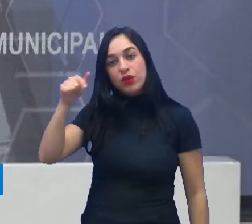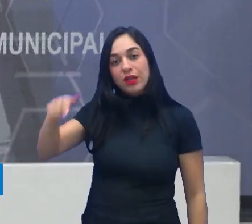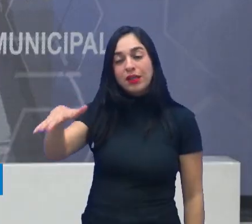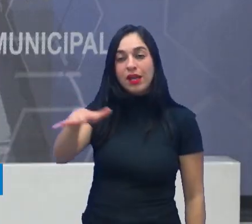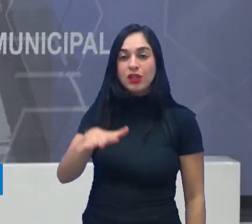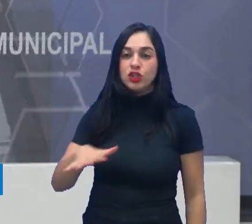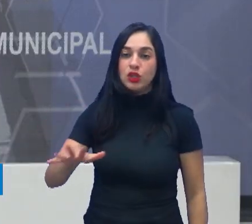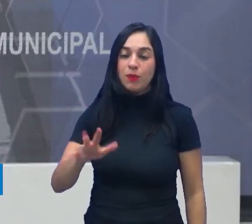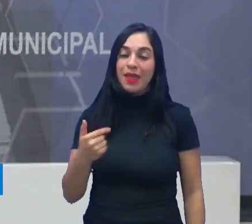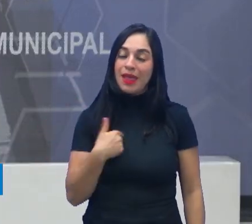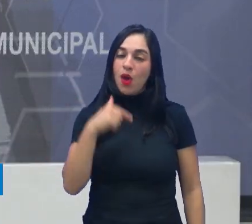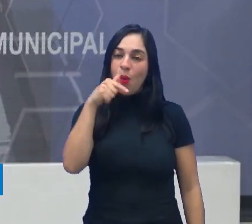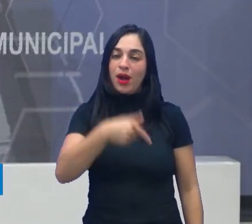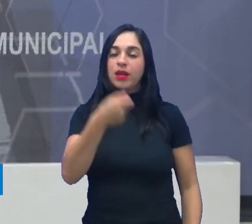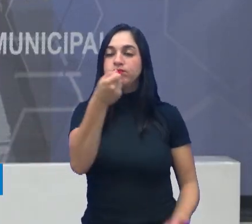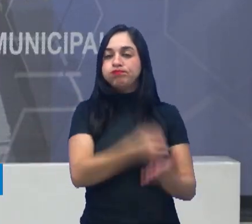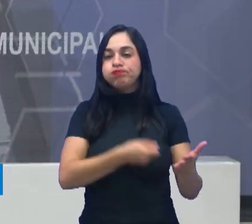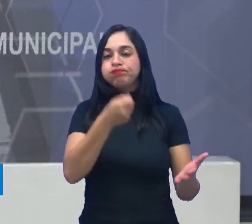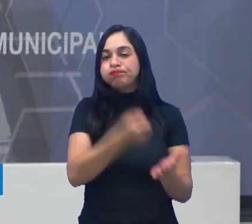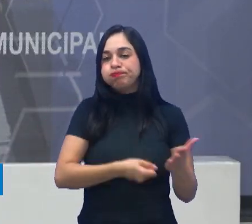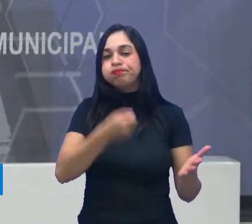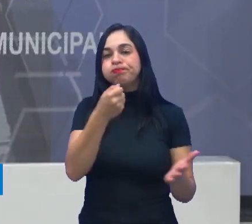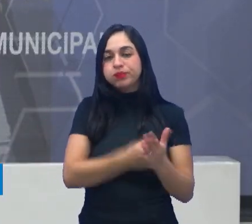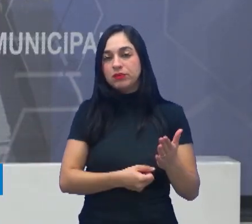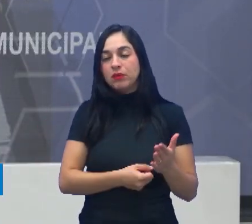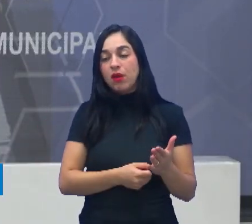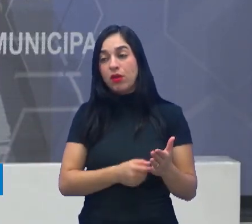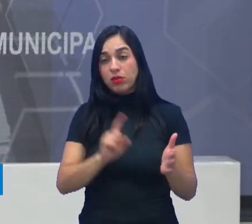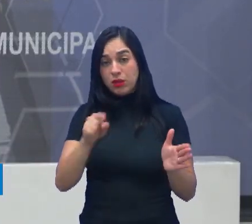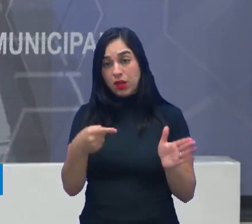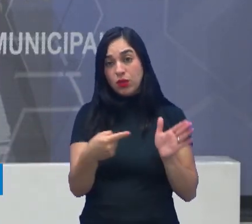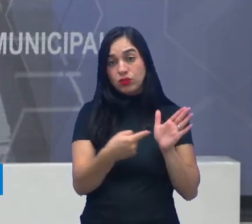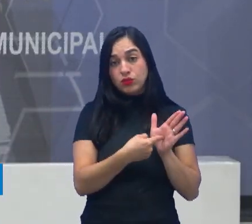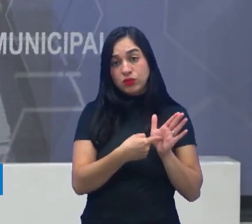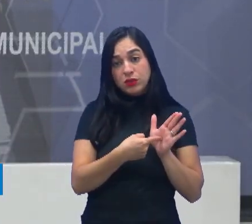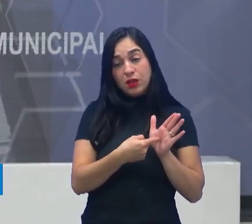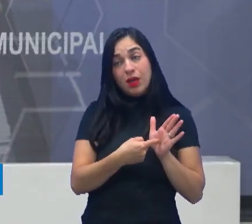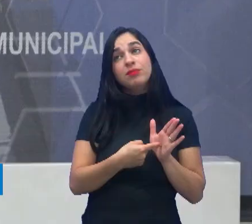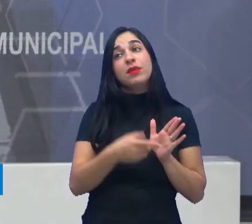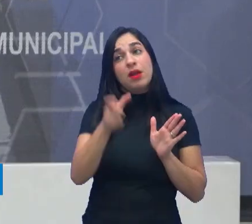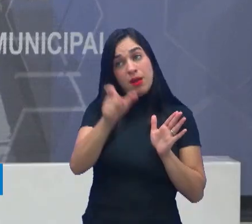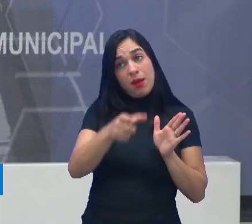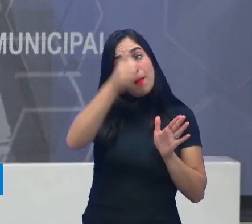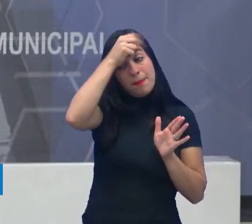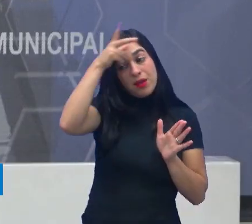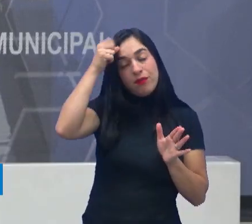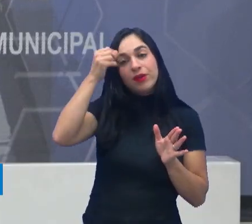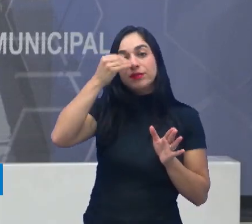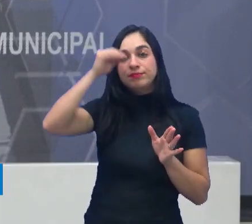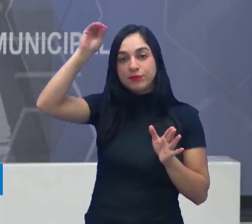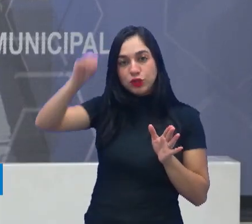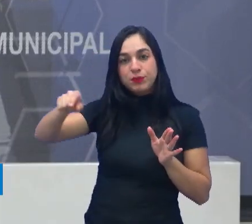aqui, estarei denunciando o descaso do prefeito. Prefeito, esse descaso é do senhor.